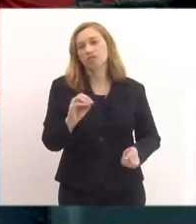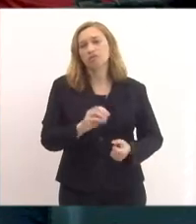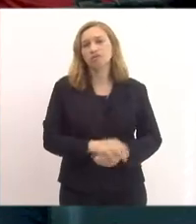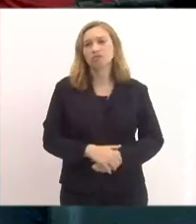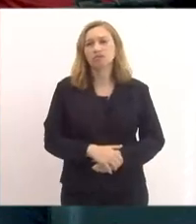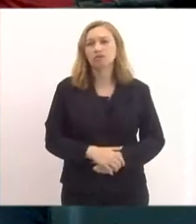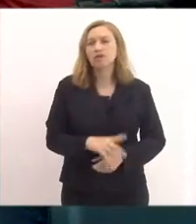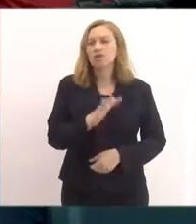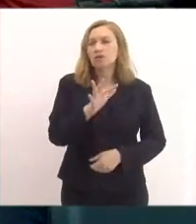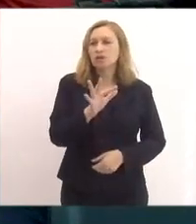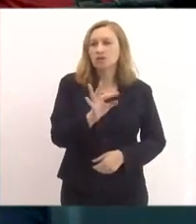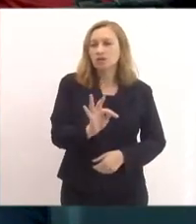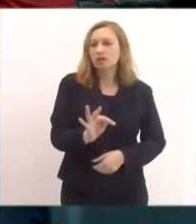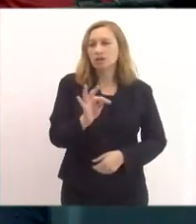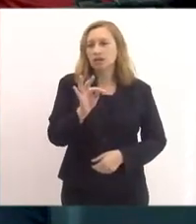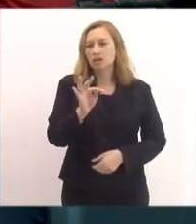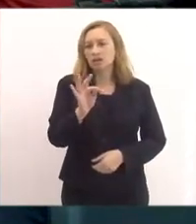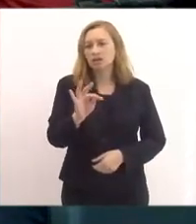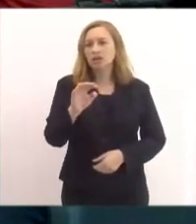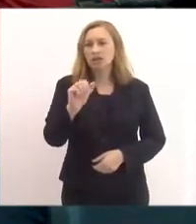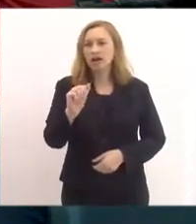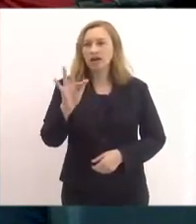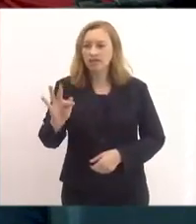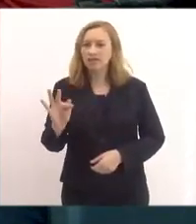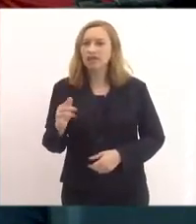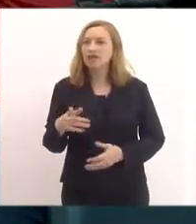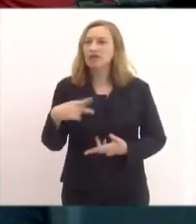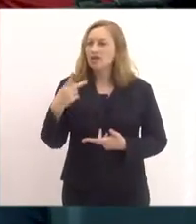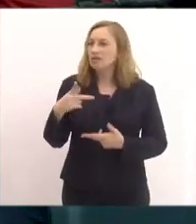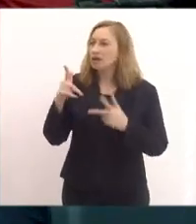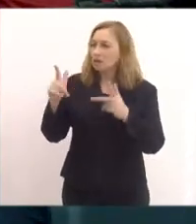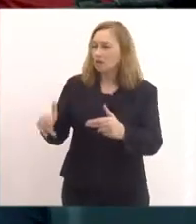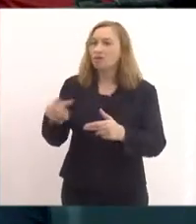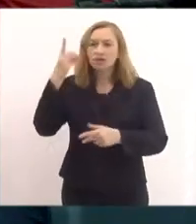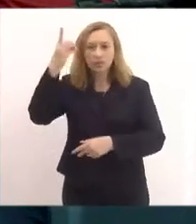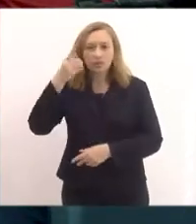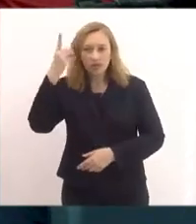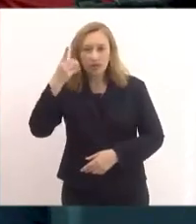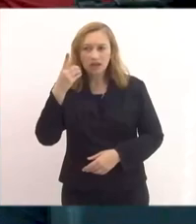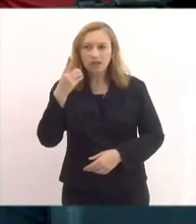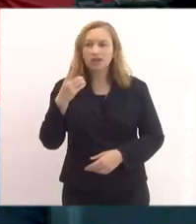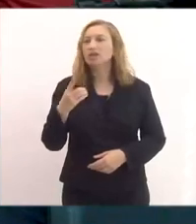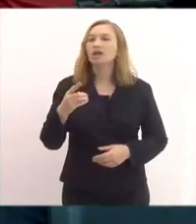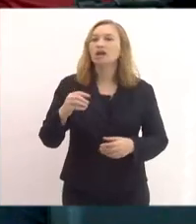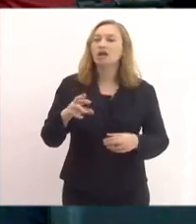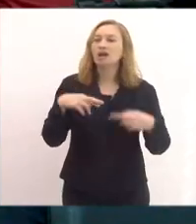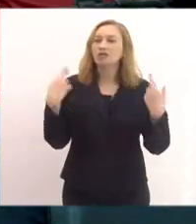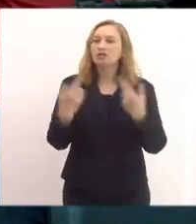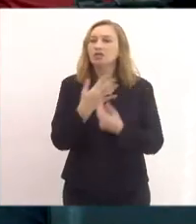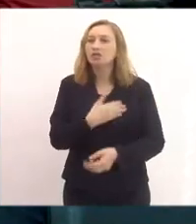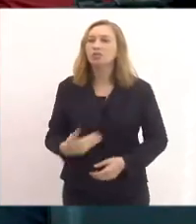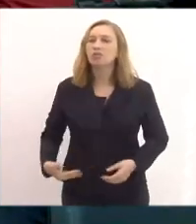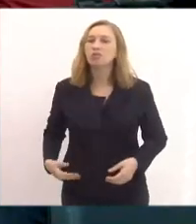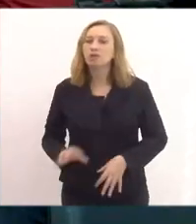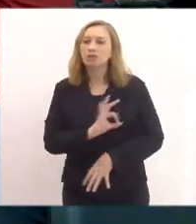O TAF... E aí eu pego as palavras do deputado na audiência pública da Polícia Civil, que eu